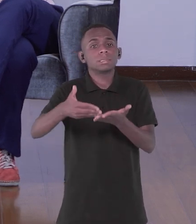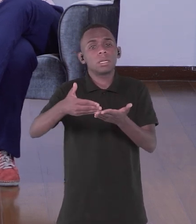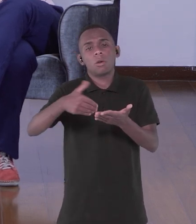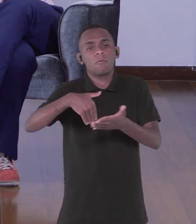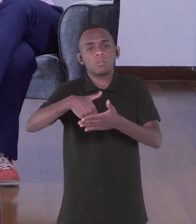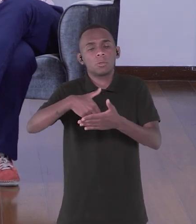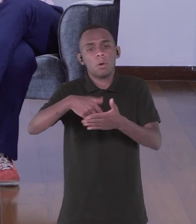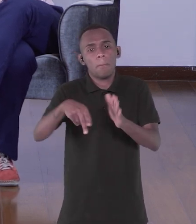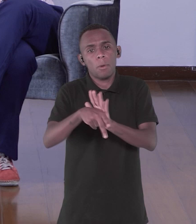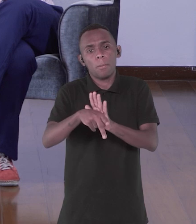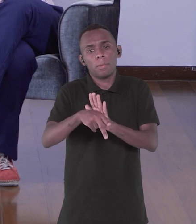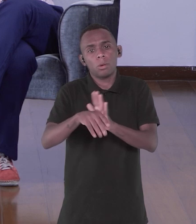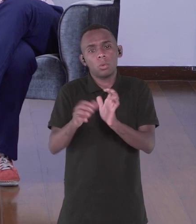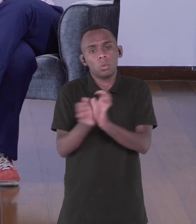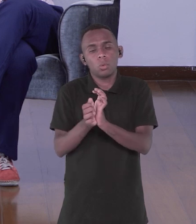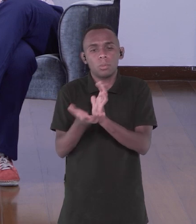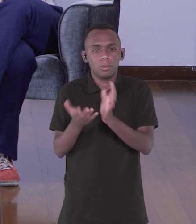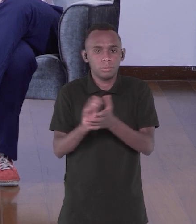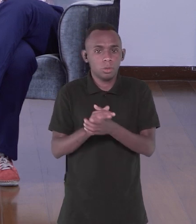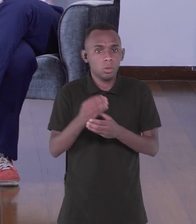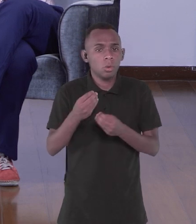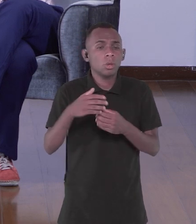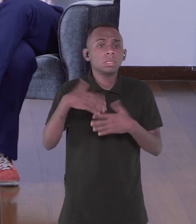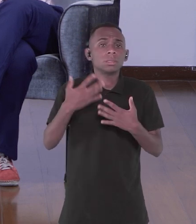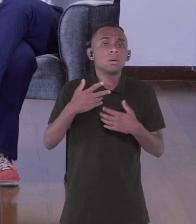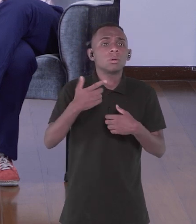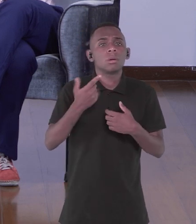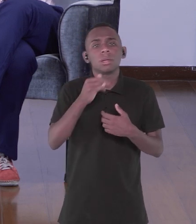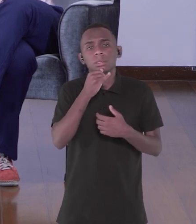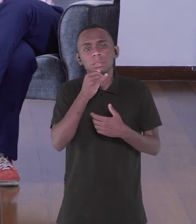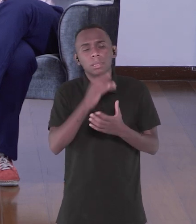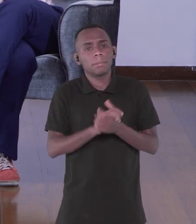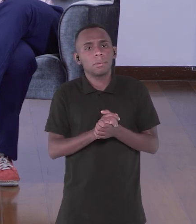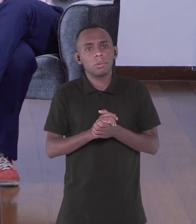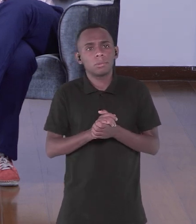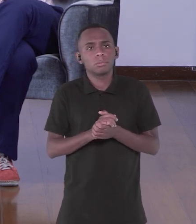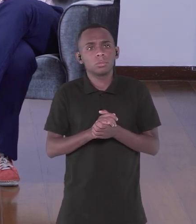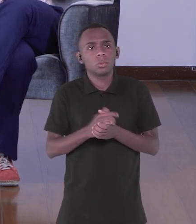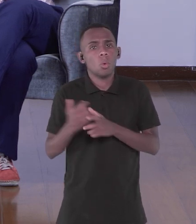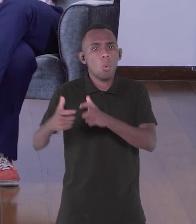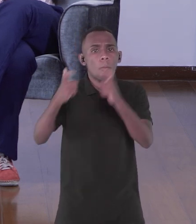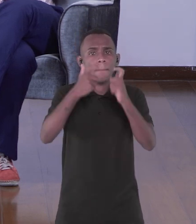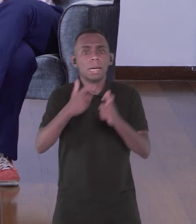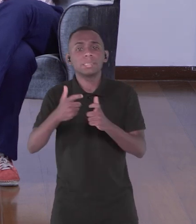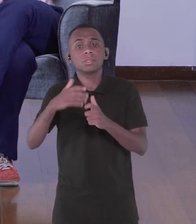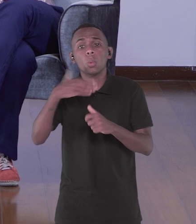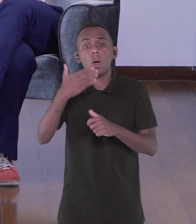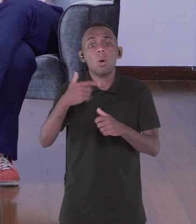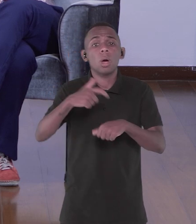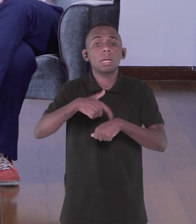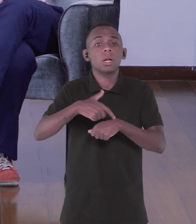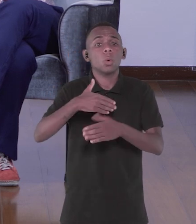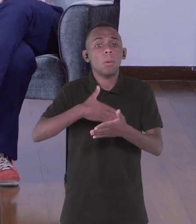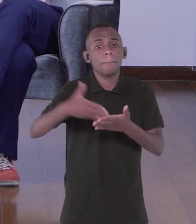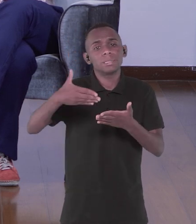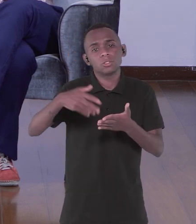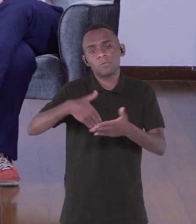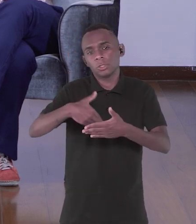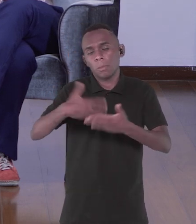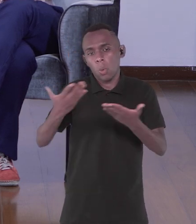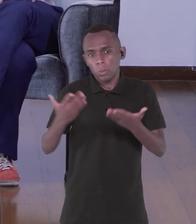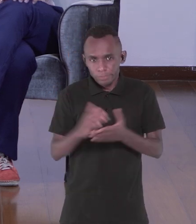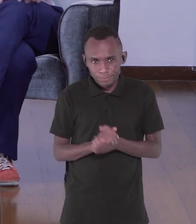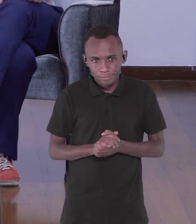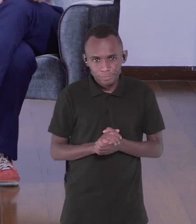Lumpur, qual é o horário para você assistir o jogo do Barça? Se você estiver em Los Angeles. Ou seja, nós não estamos falando de um clube